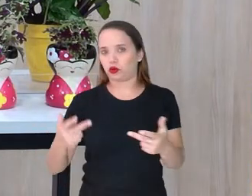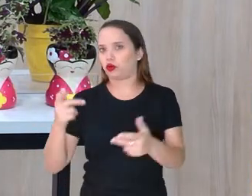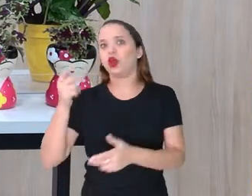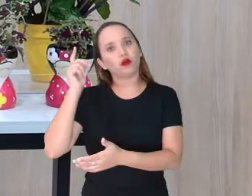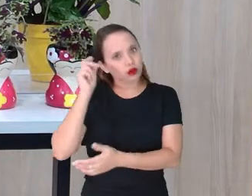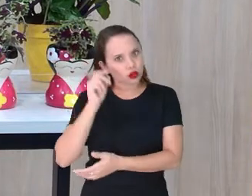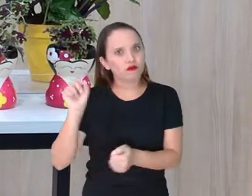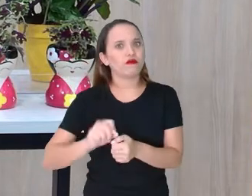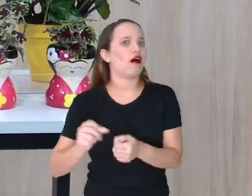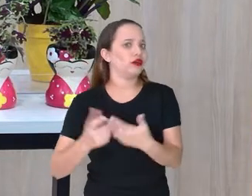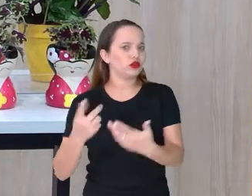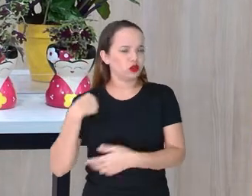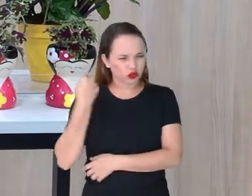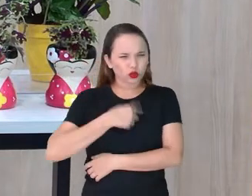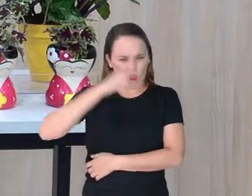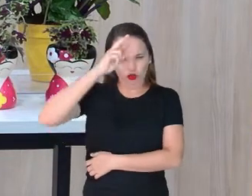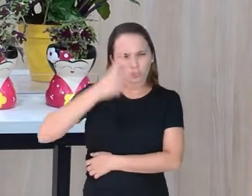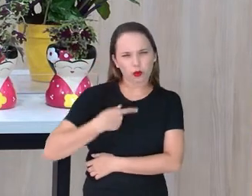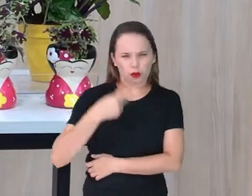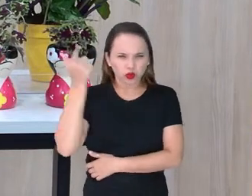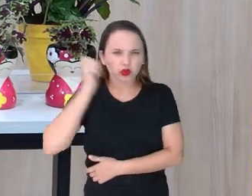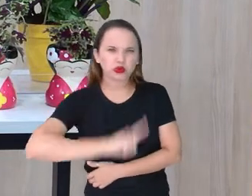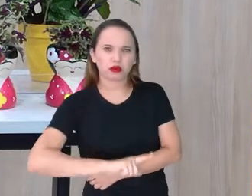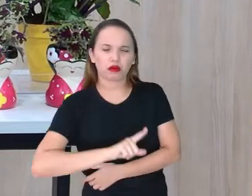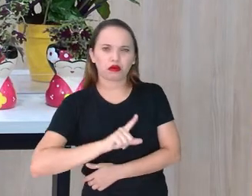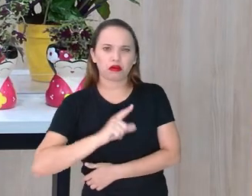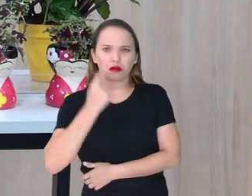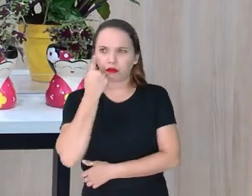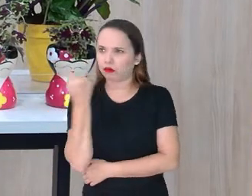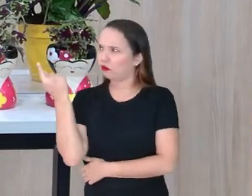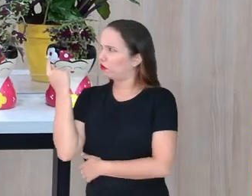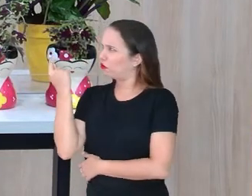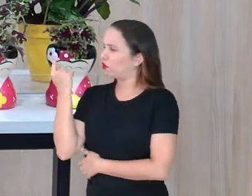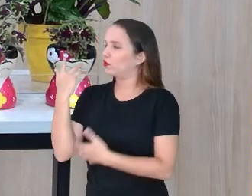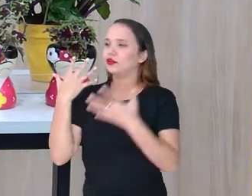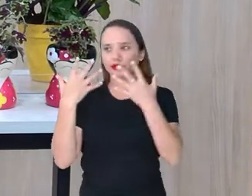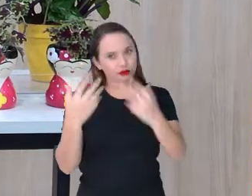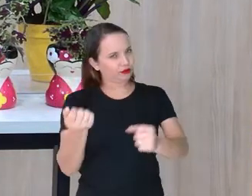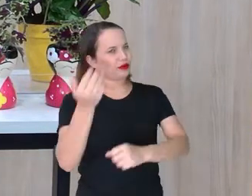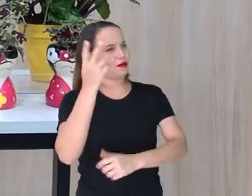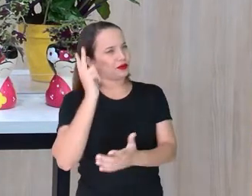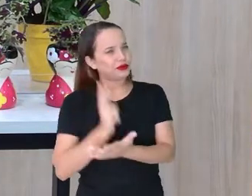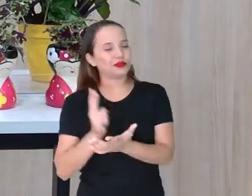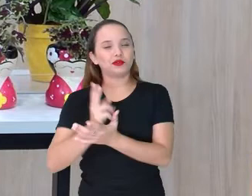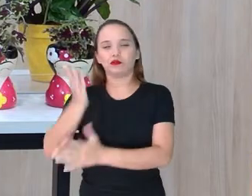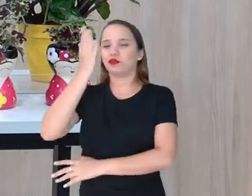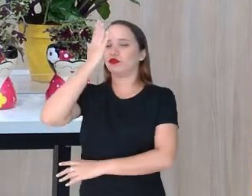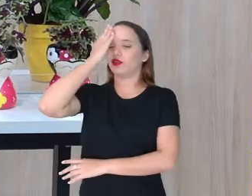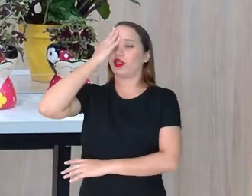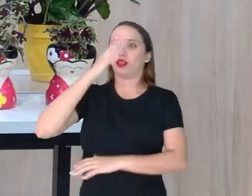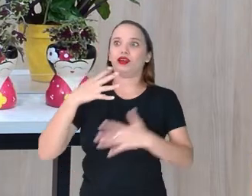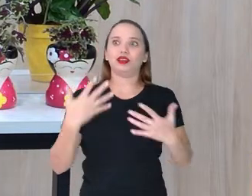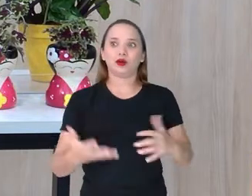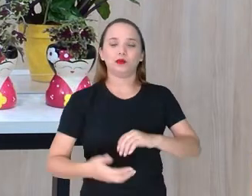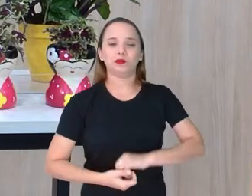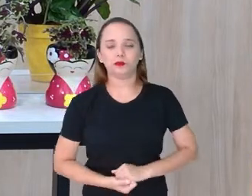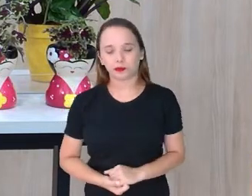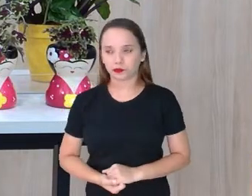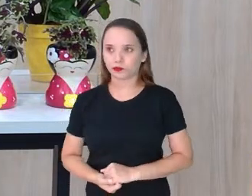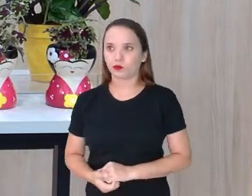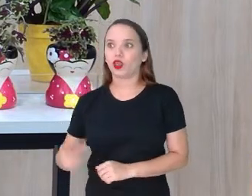Será que nós, seres humanos, realizamos a fotossíntese? Então, vamos continuar aqui para a gente ver. Então,